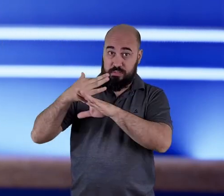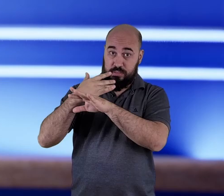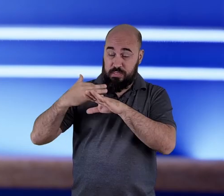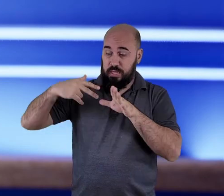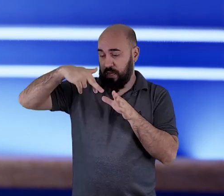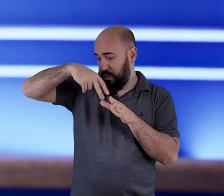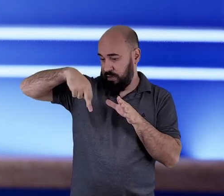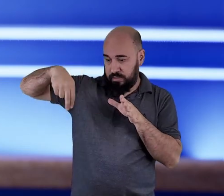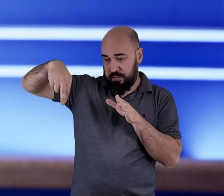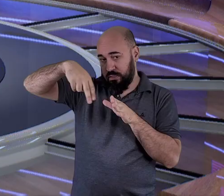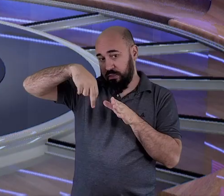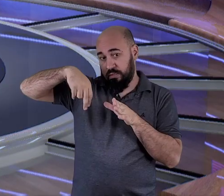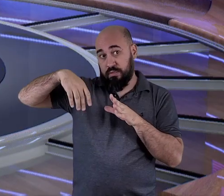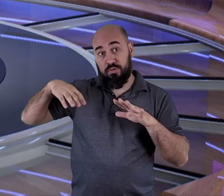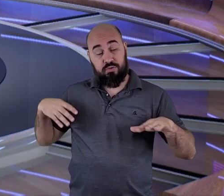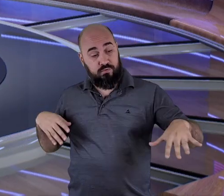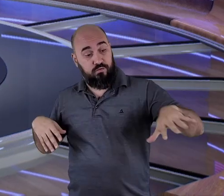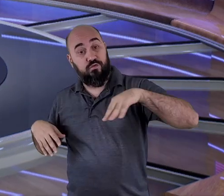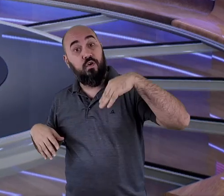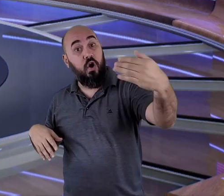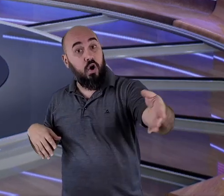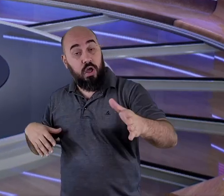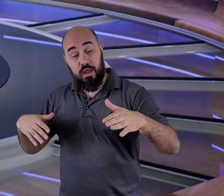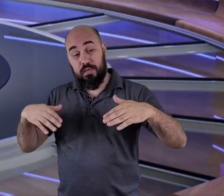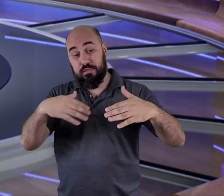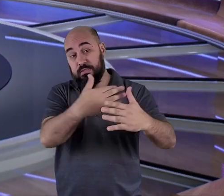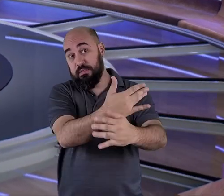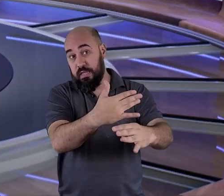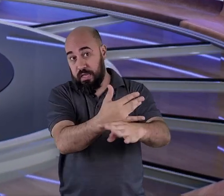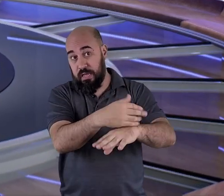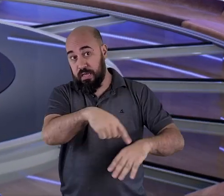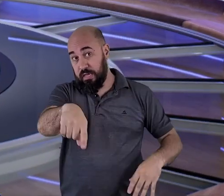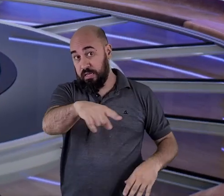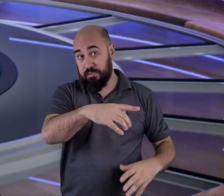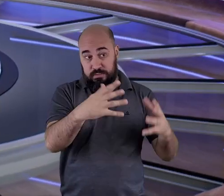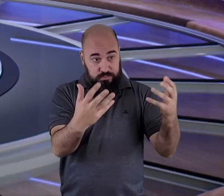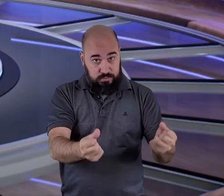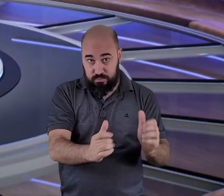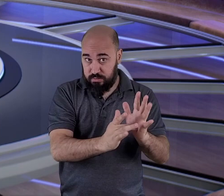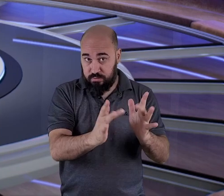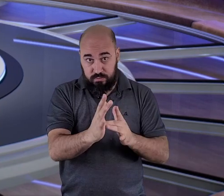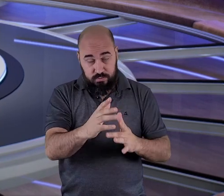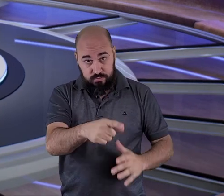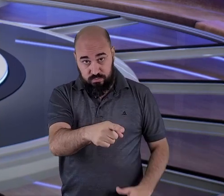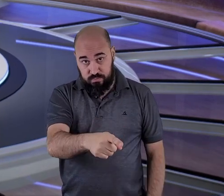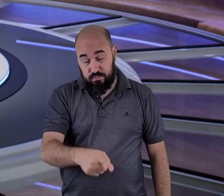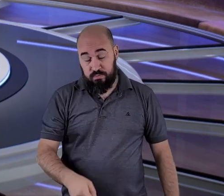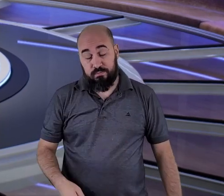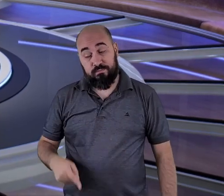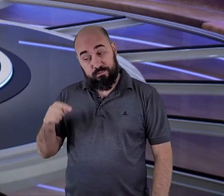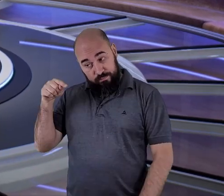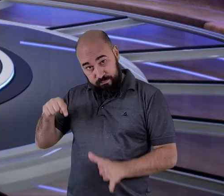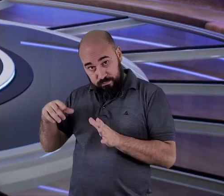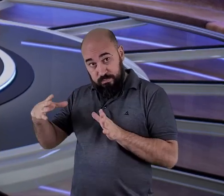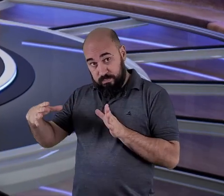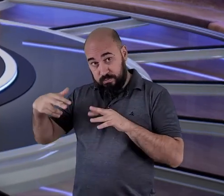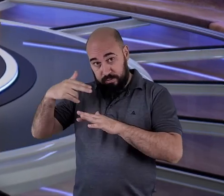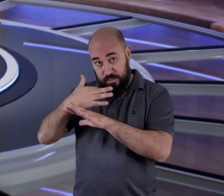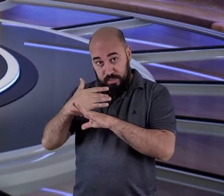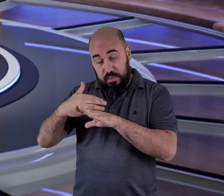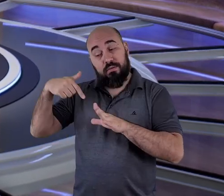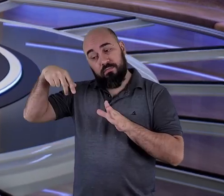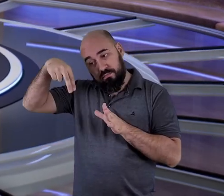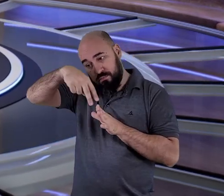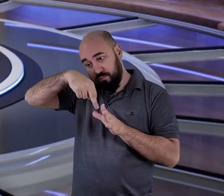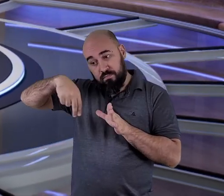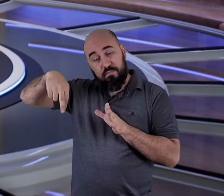julgados. A palavra de Paulo será literalmente cumprida, pois todos temos